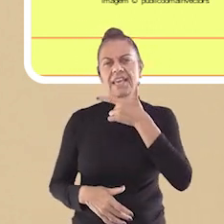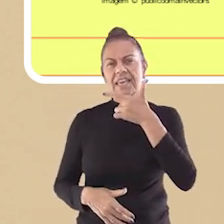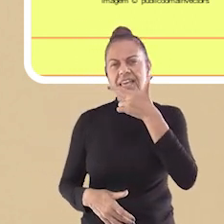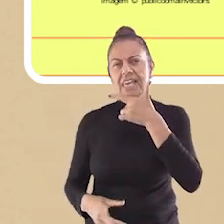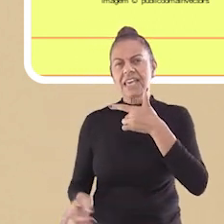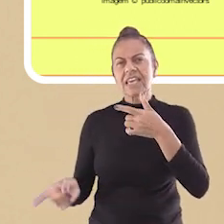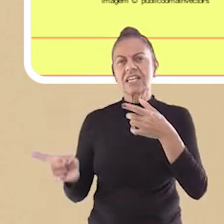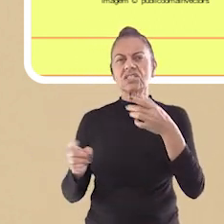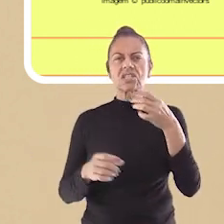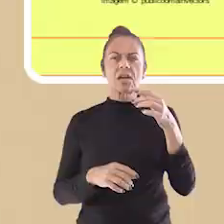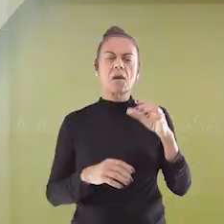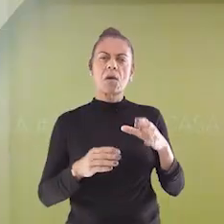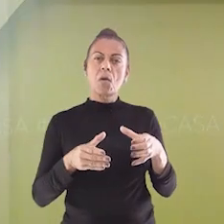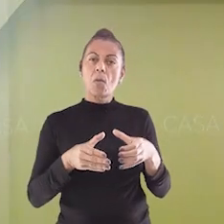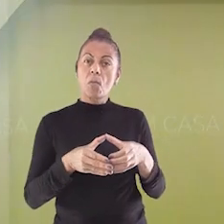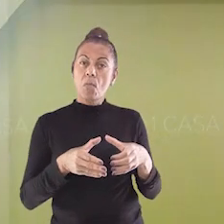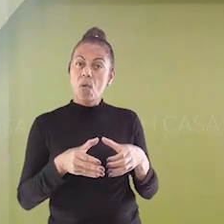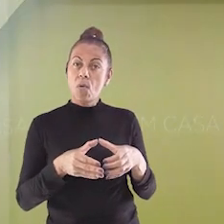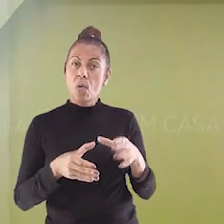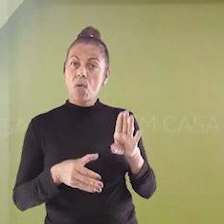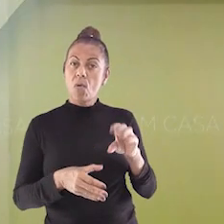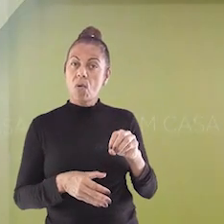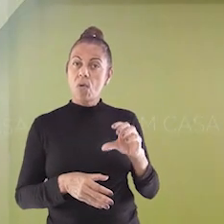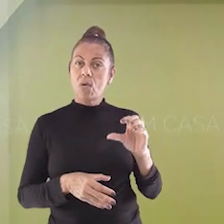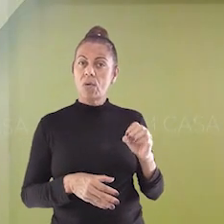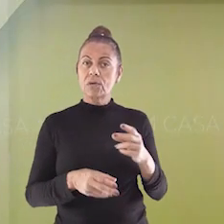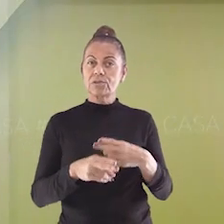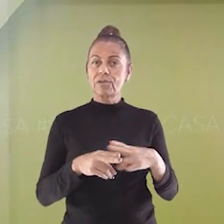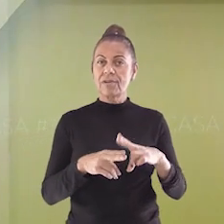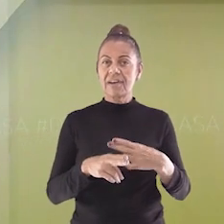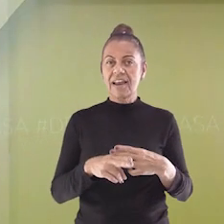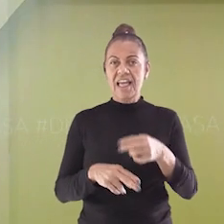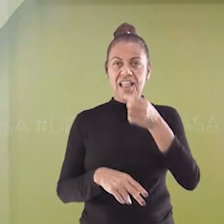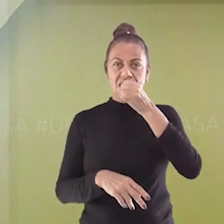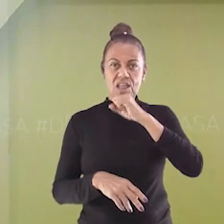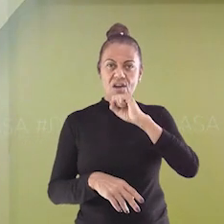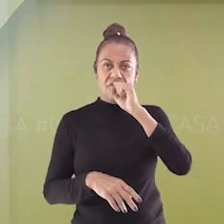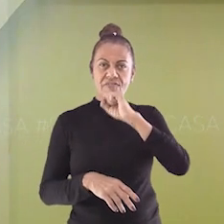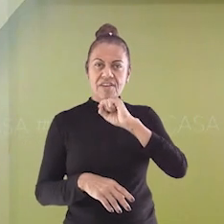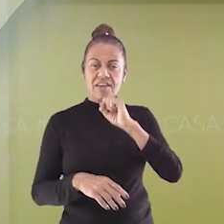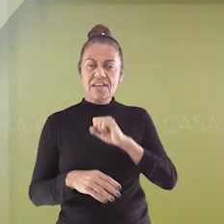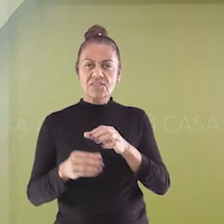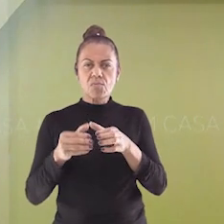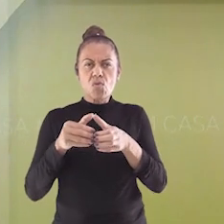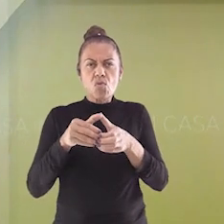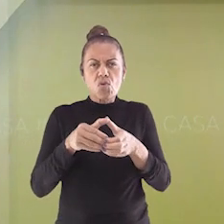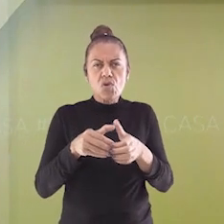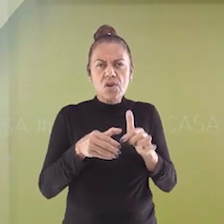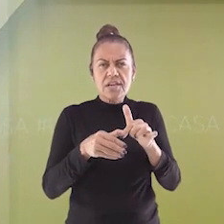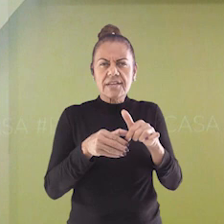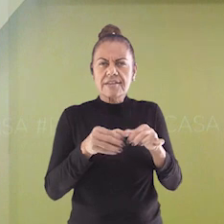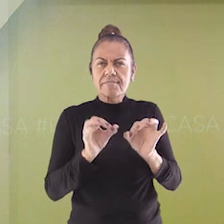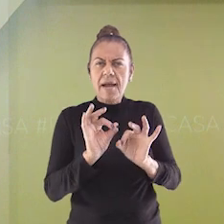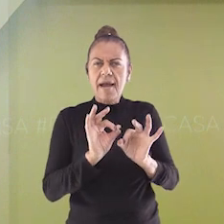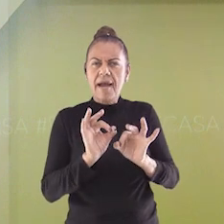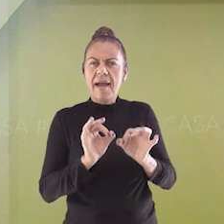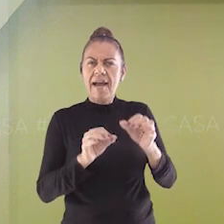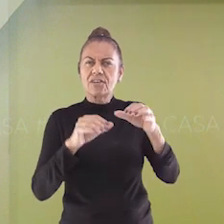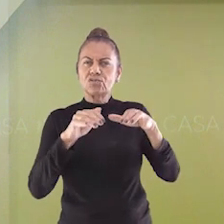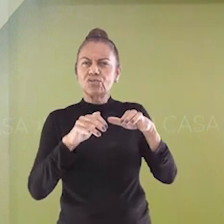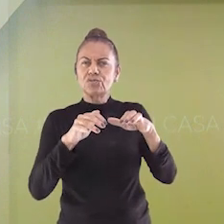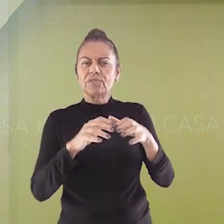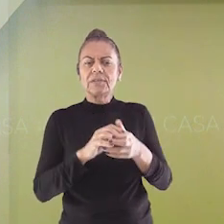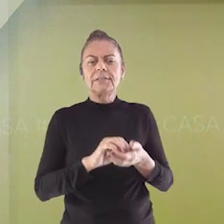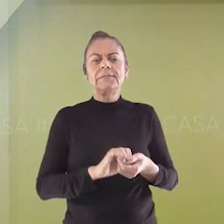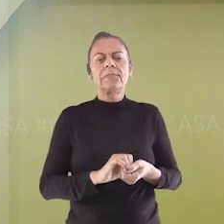de bolo de chocolate, comeu um sorvete, comeu um bolinho de chuva, comeu uma salsicha,